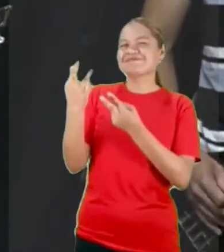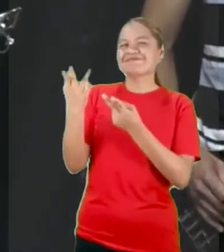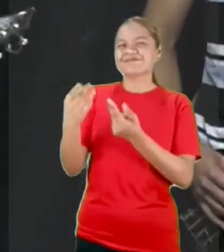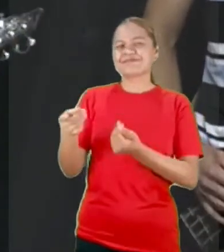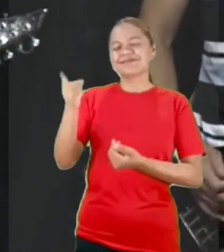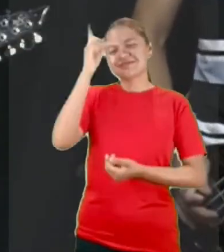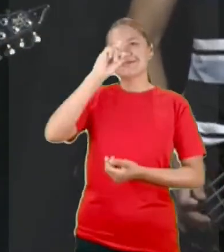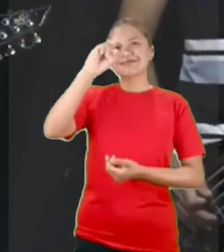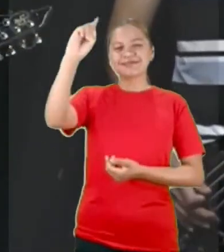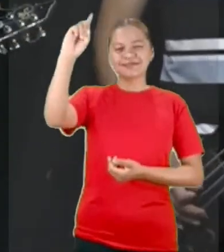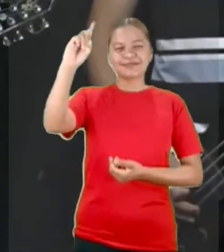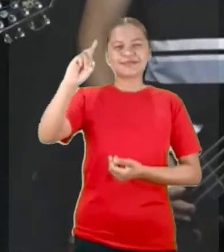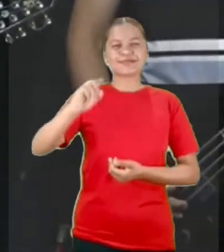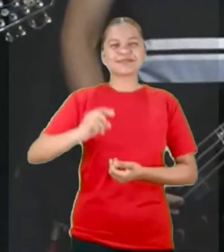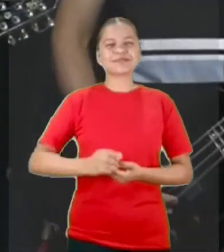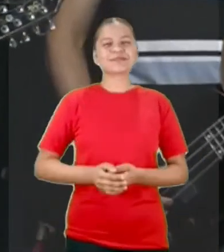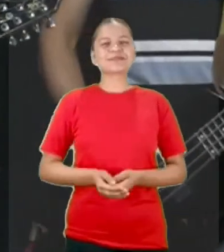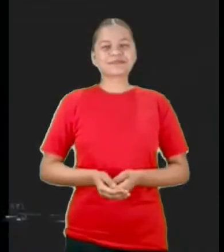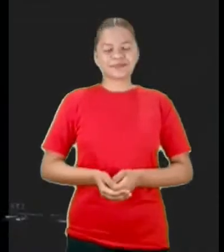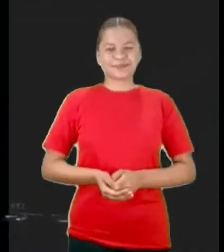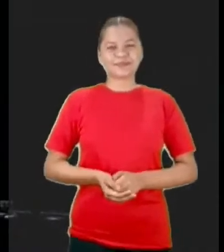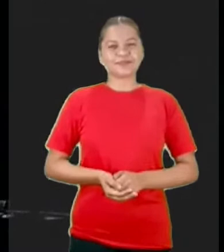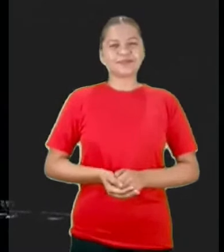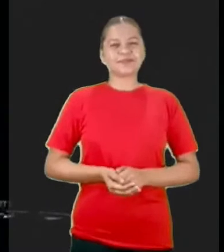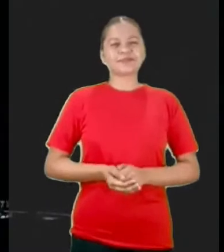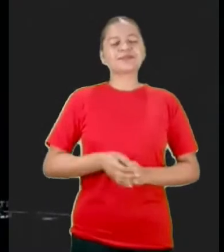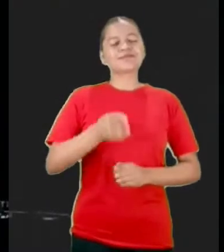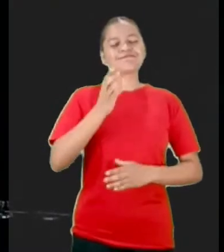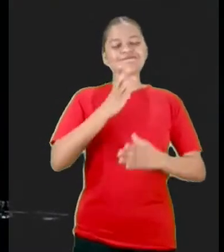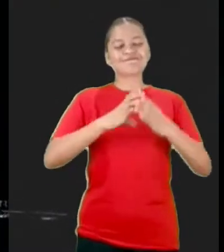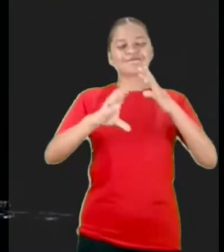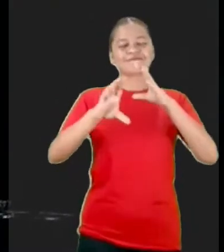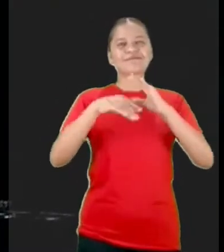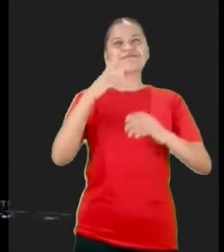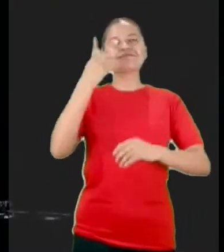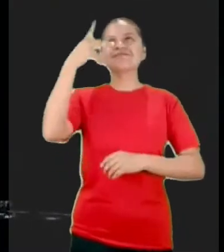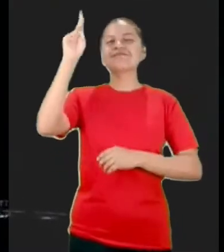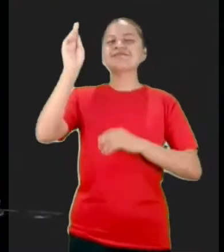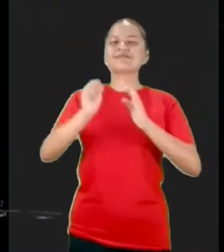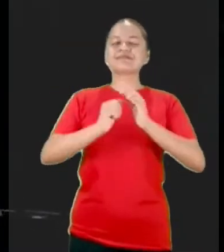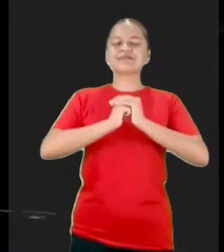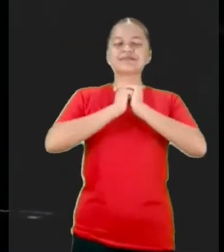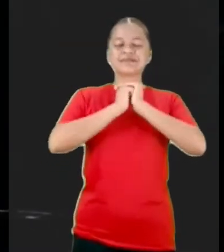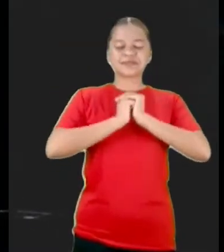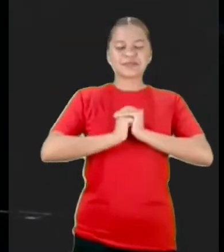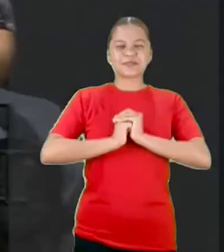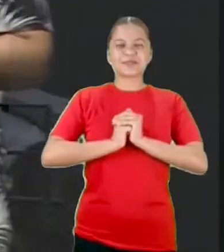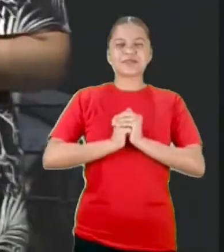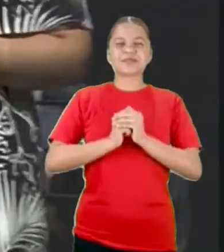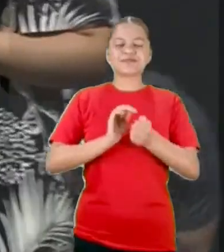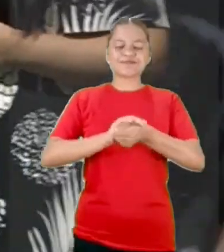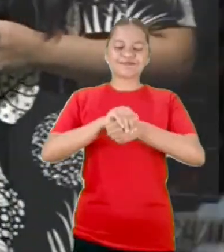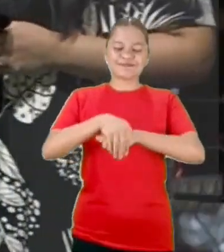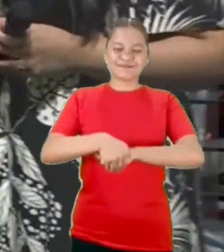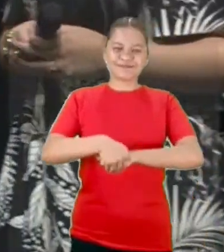Que essa música seja a sua oração final dessa noite.